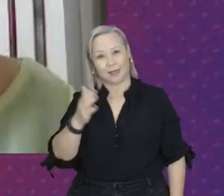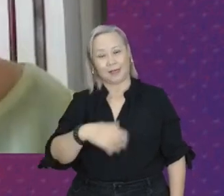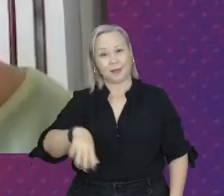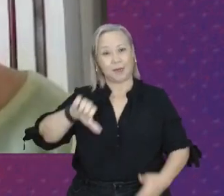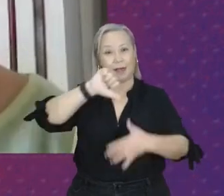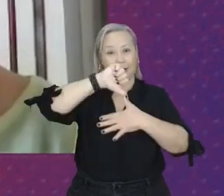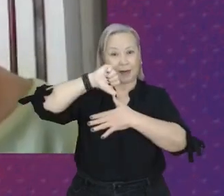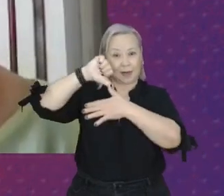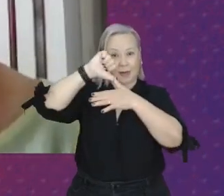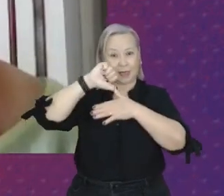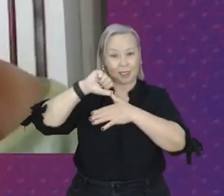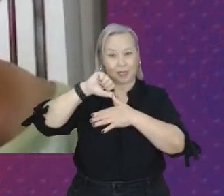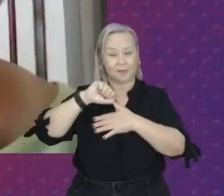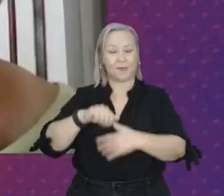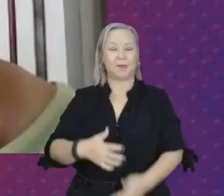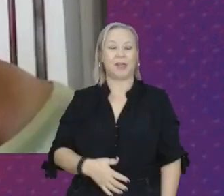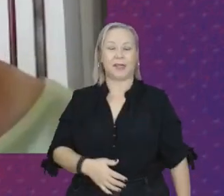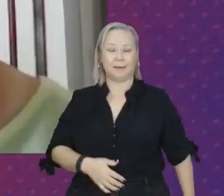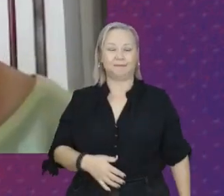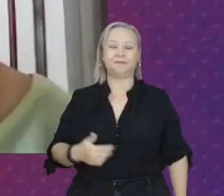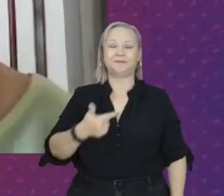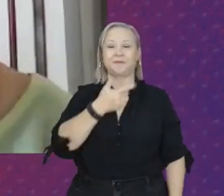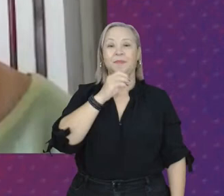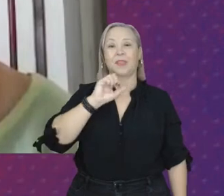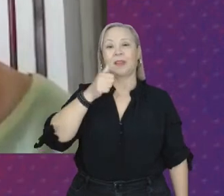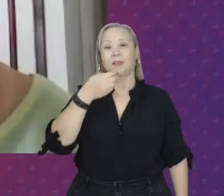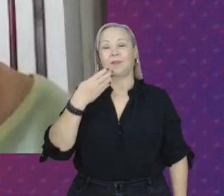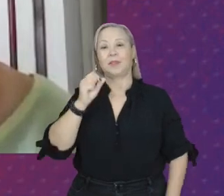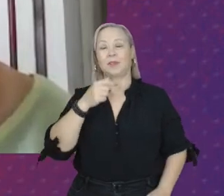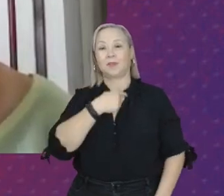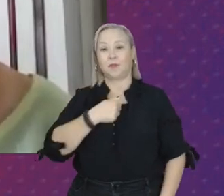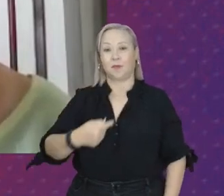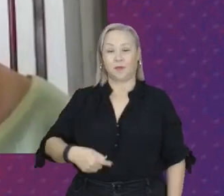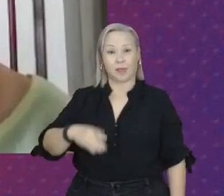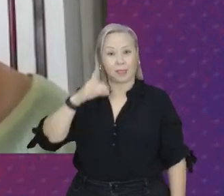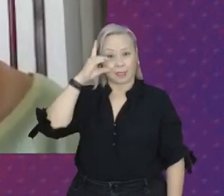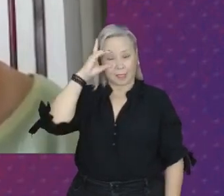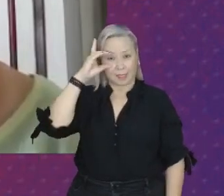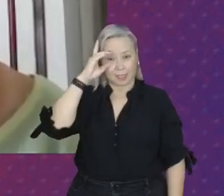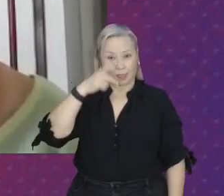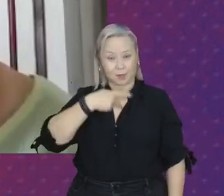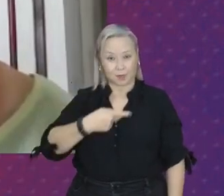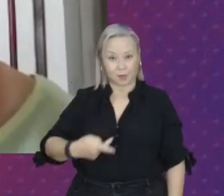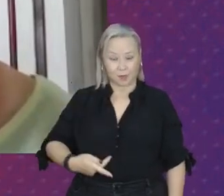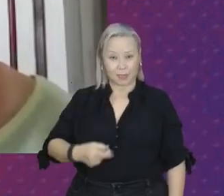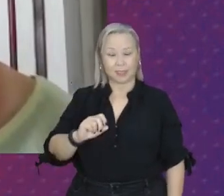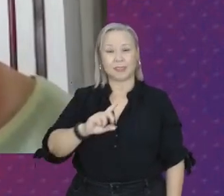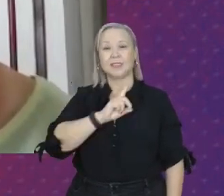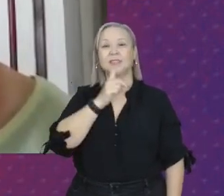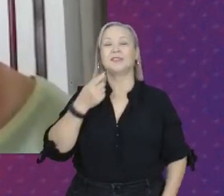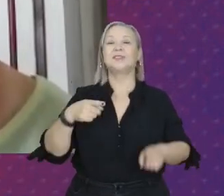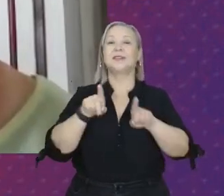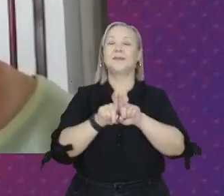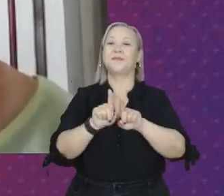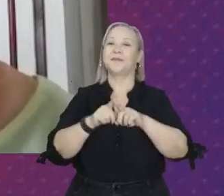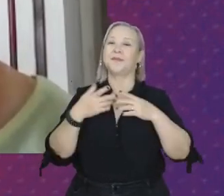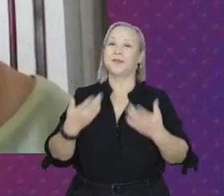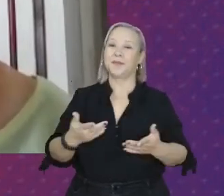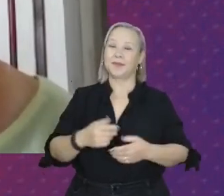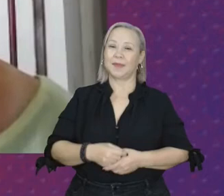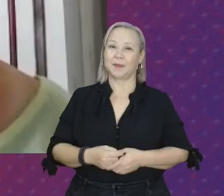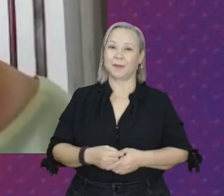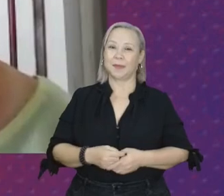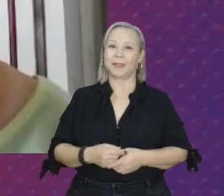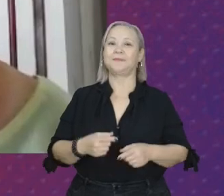caso brasileiro, desde 2014, no governo da presidenta Dilma, esse dia também